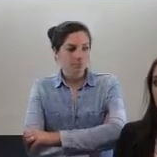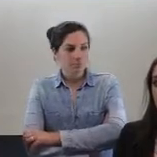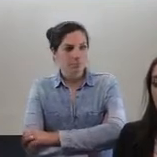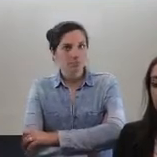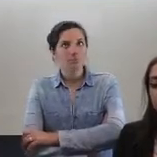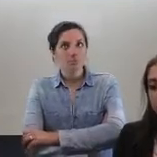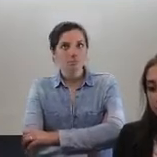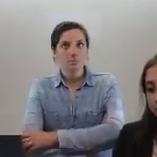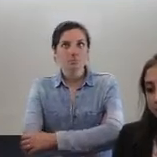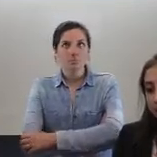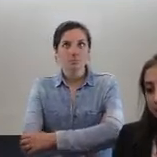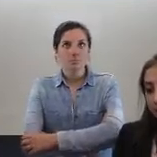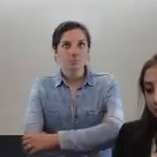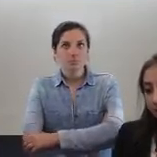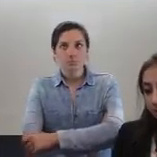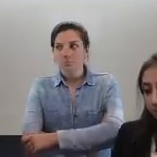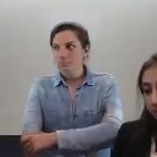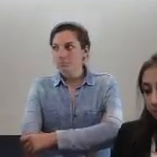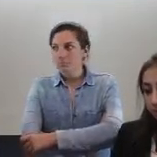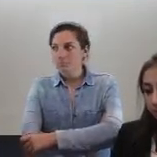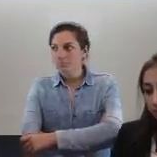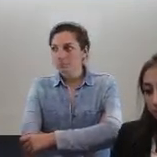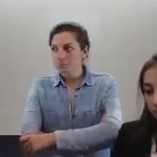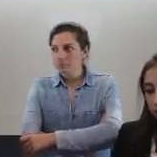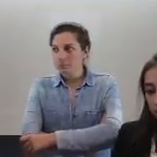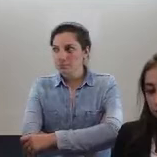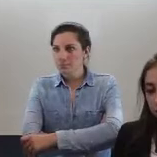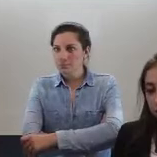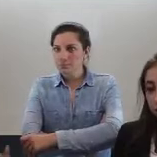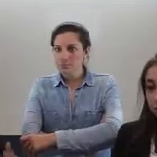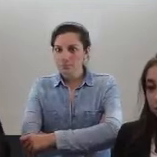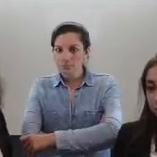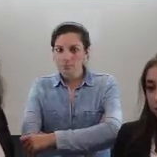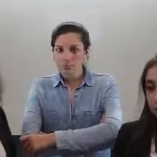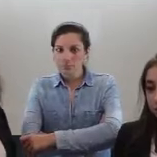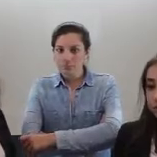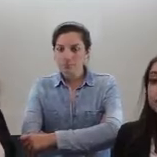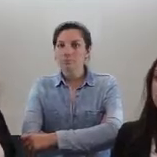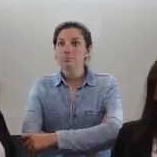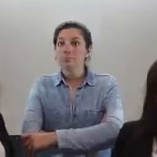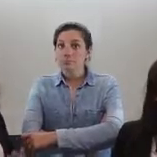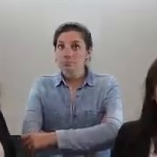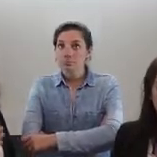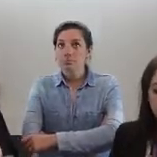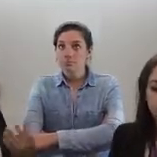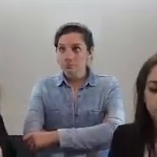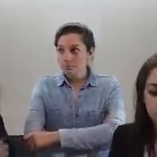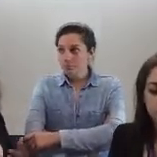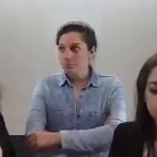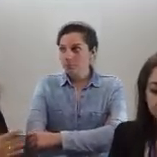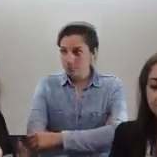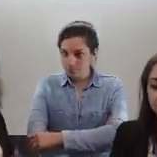que estão ao nosso favor na hora de fazer a pesquisa. E tem muita coisa que é de cunho científico que está gratuita. Sim, e que a UNO